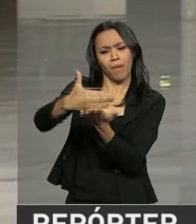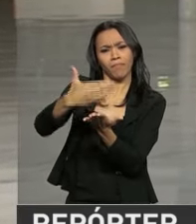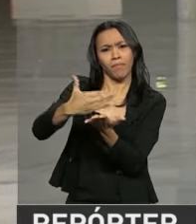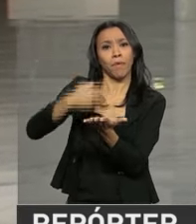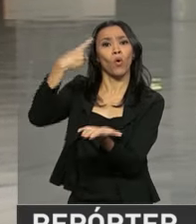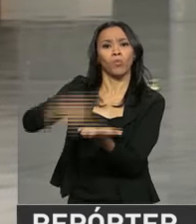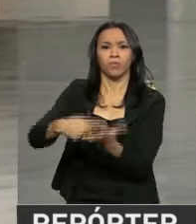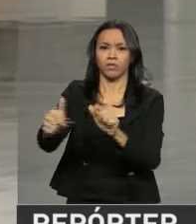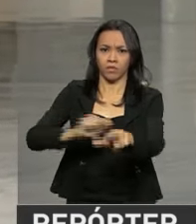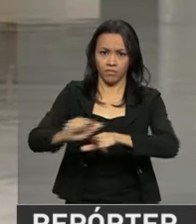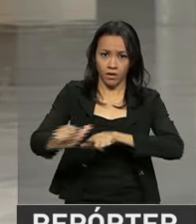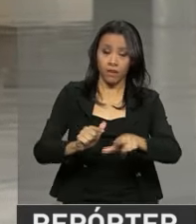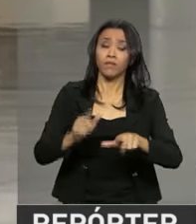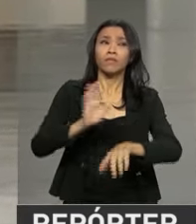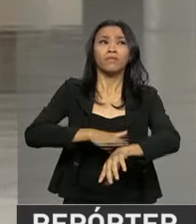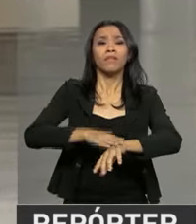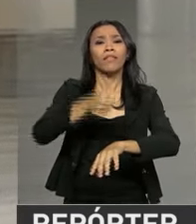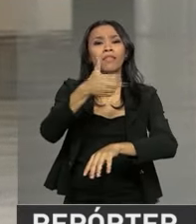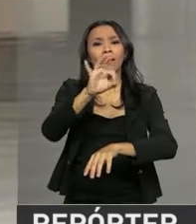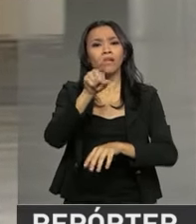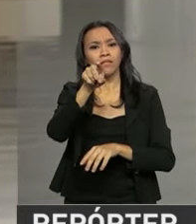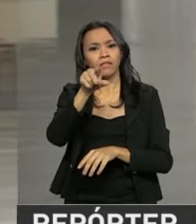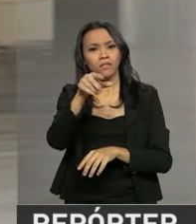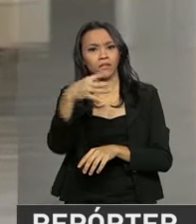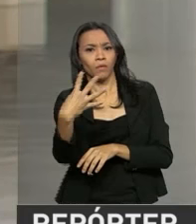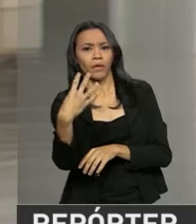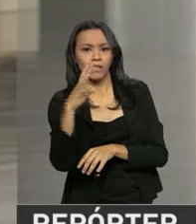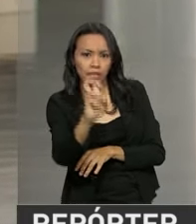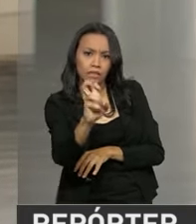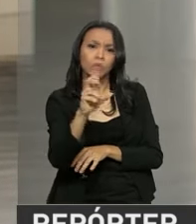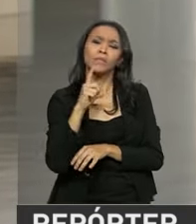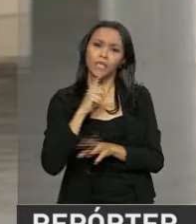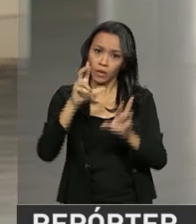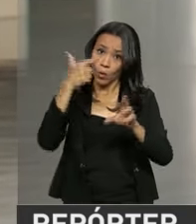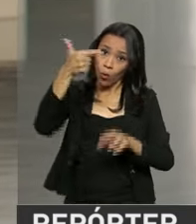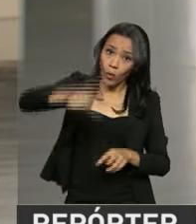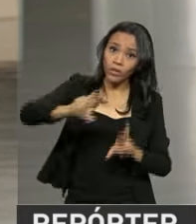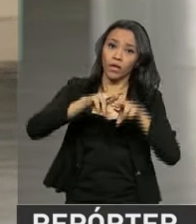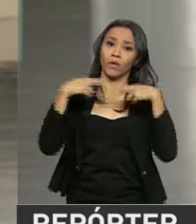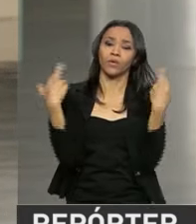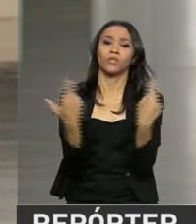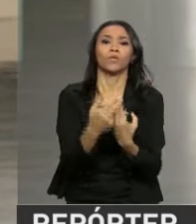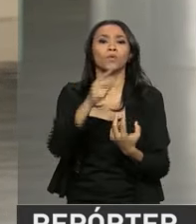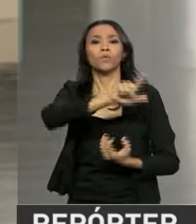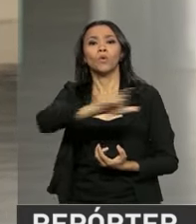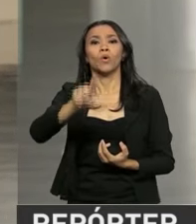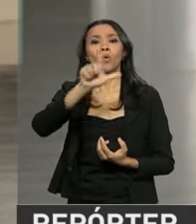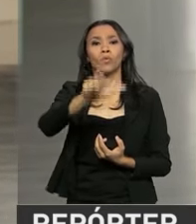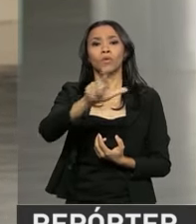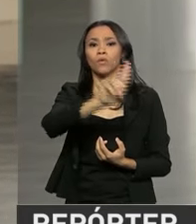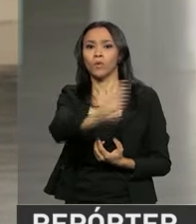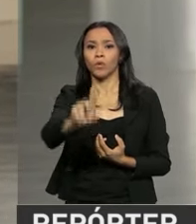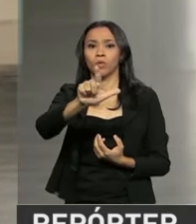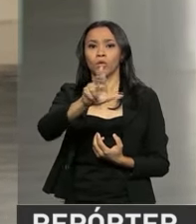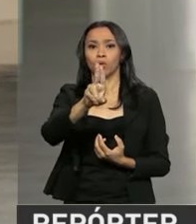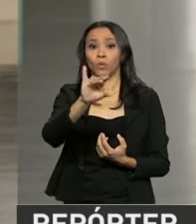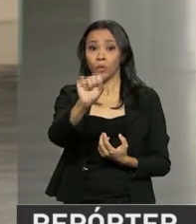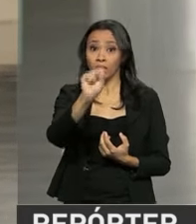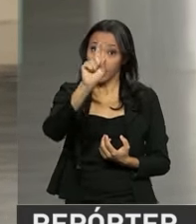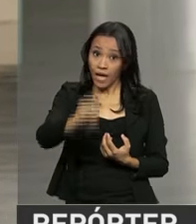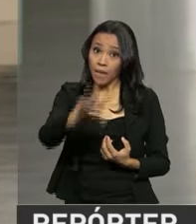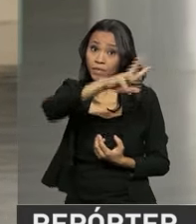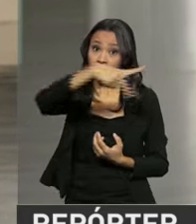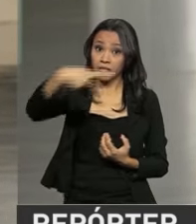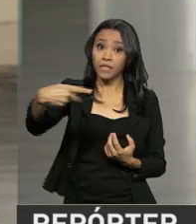a pouco, às 10h45, o presidente interino tem uma audiência com Luiz Cláudio Costa, que é presidente da Rede Record de Rádio e Televisão e